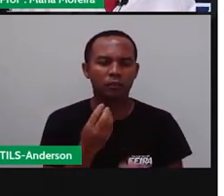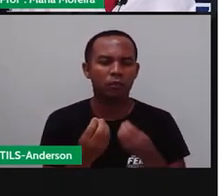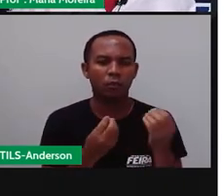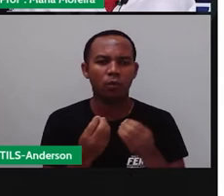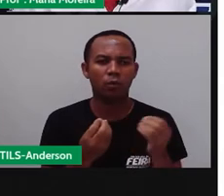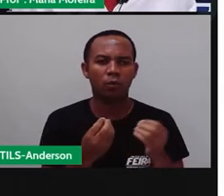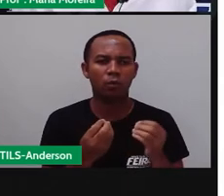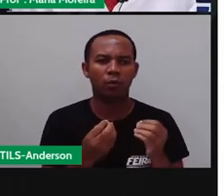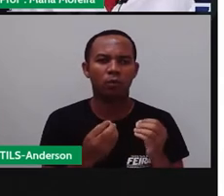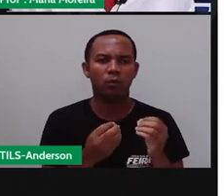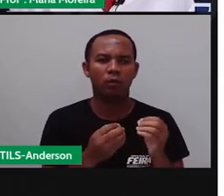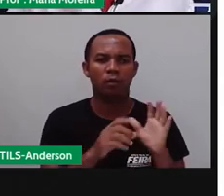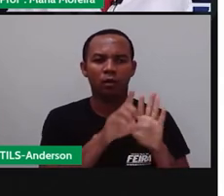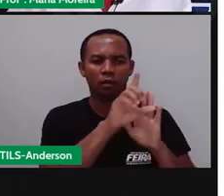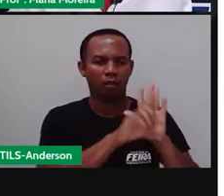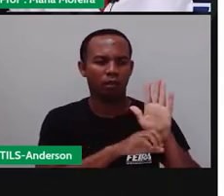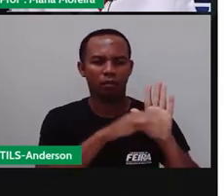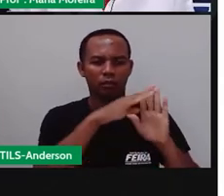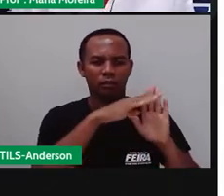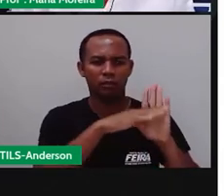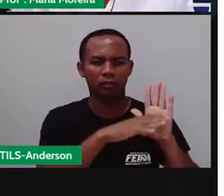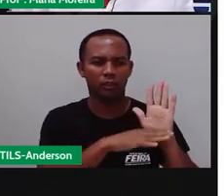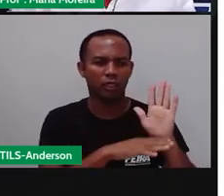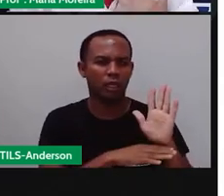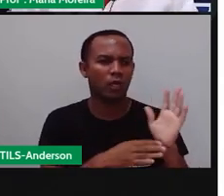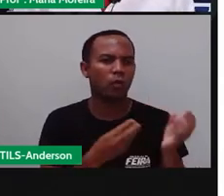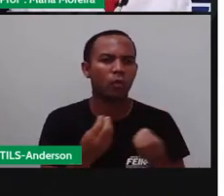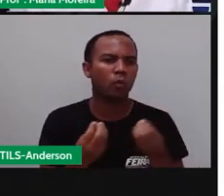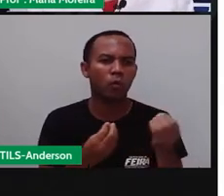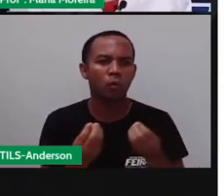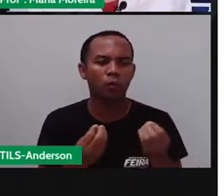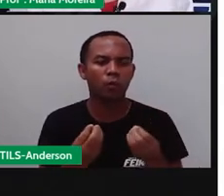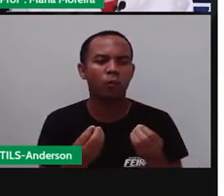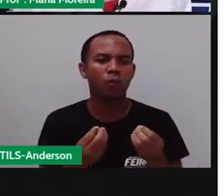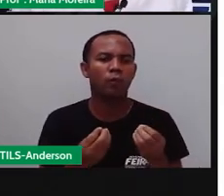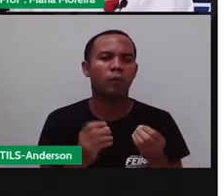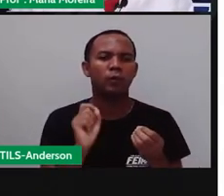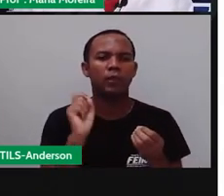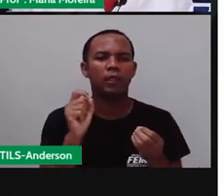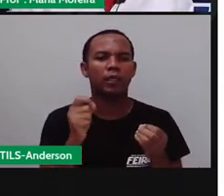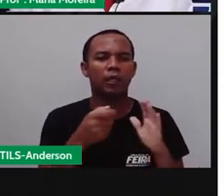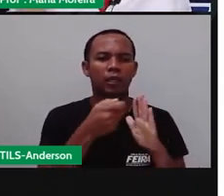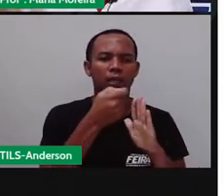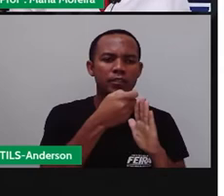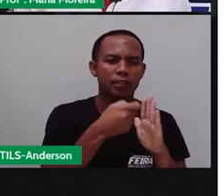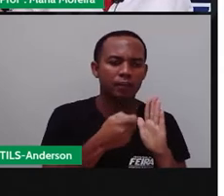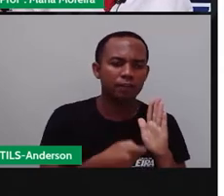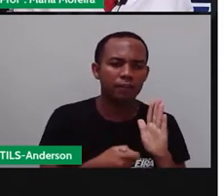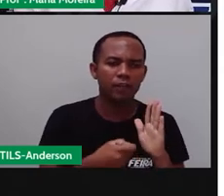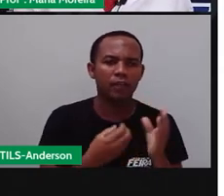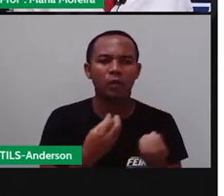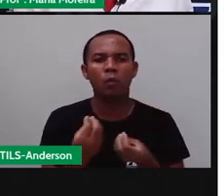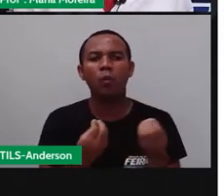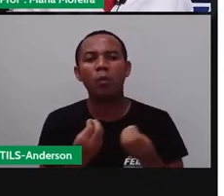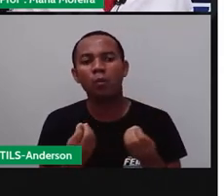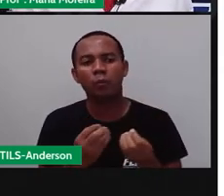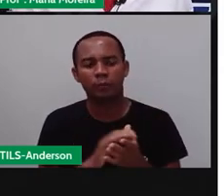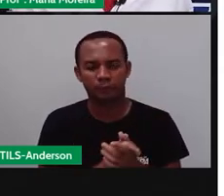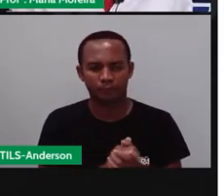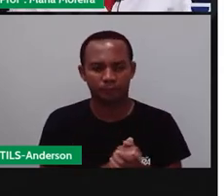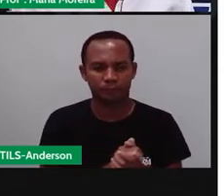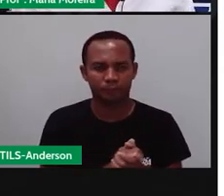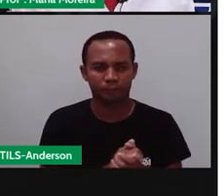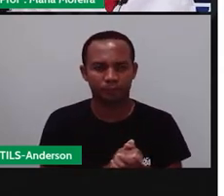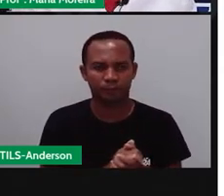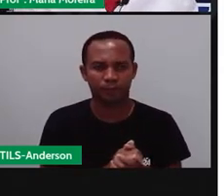uma lista aí? Quais são as características? Para que serve de fato? A gente escreve uma lista para deixar um bilhete? A